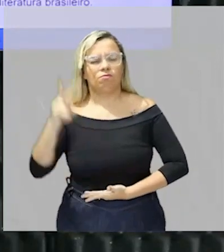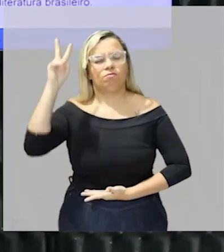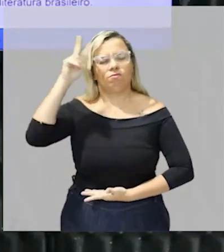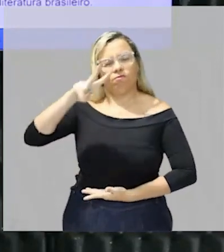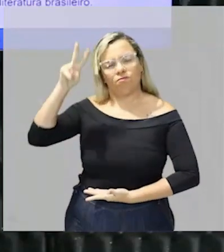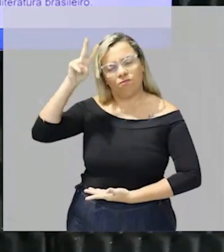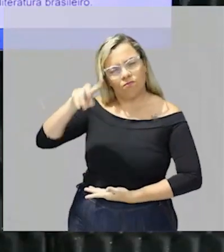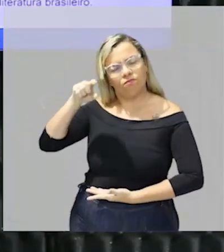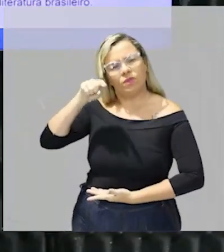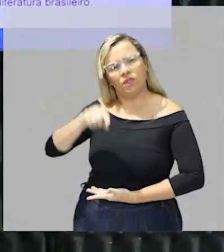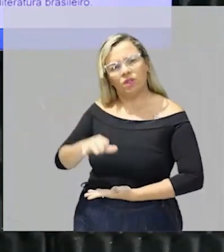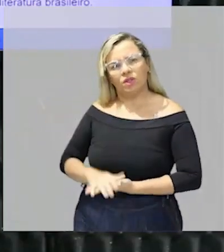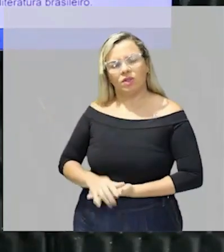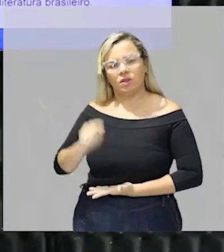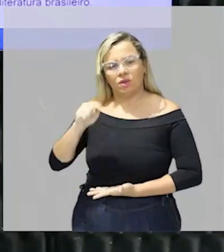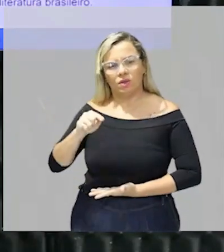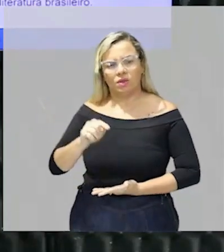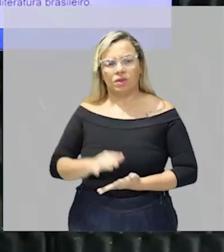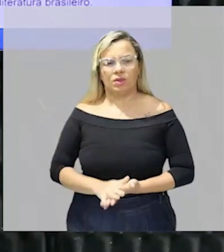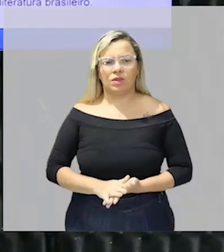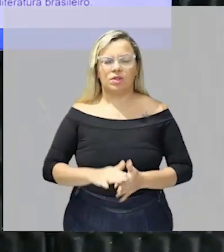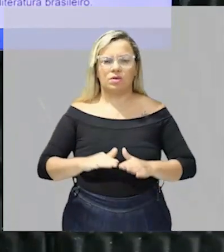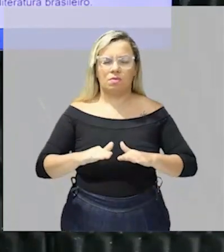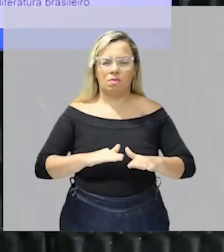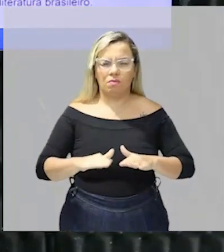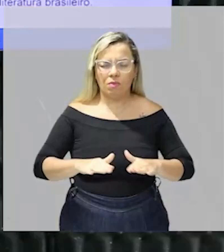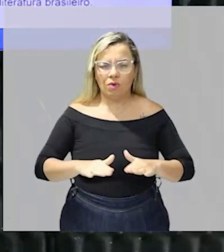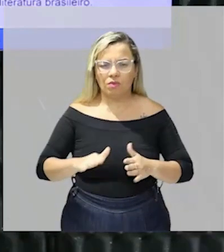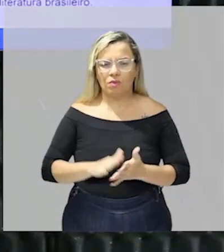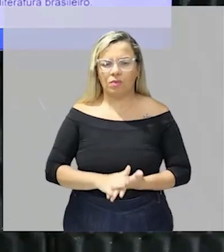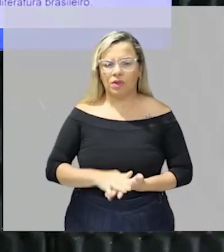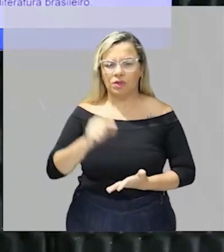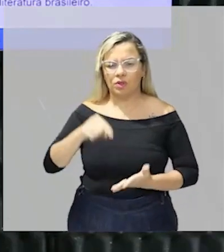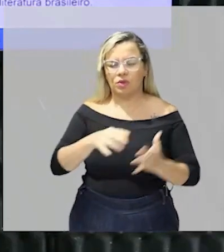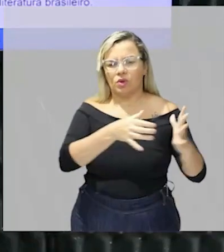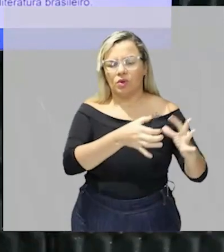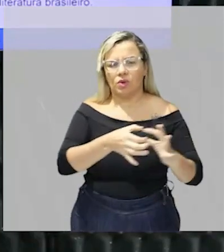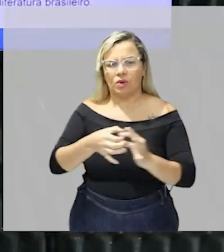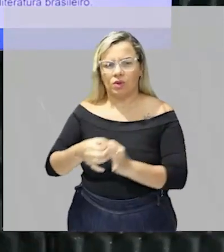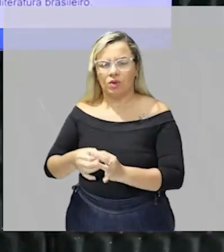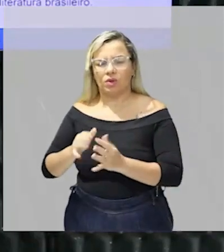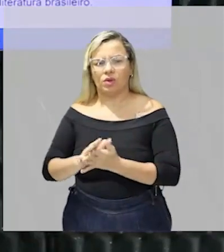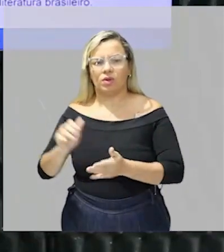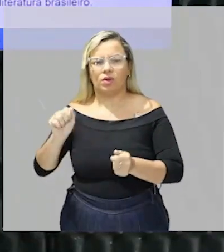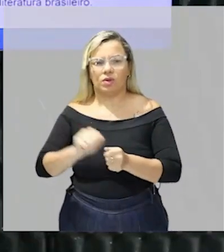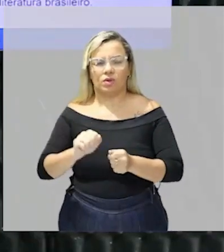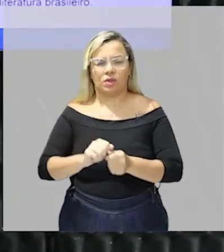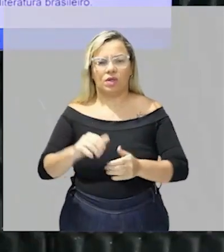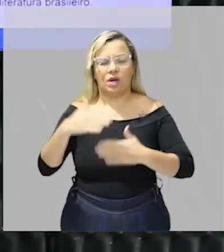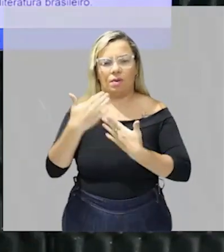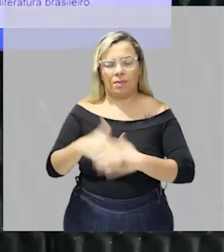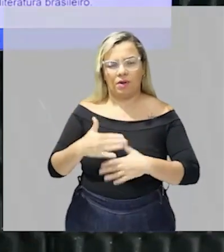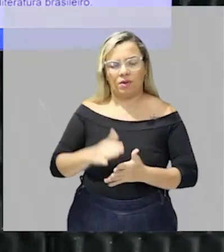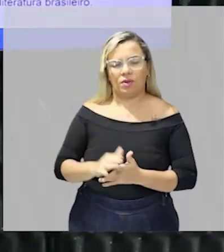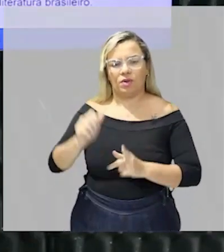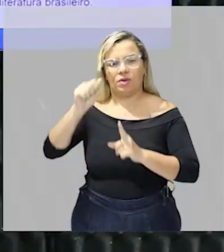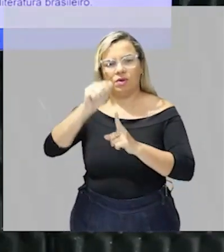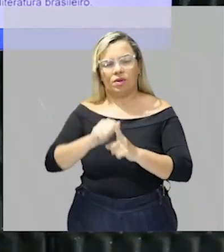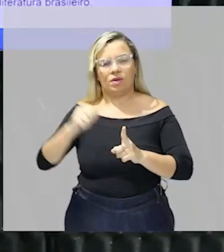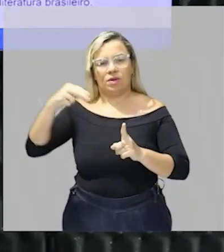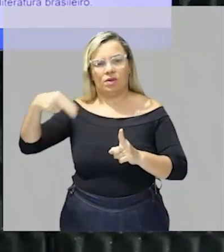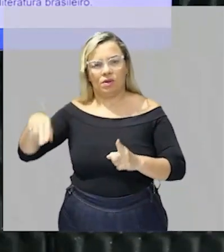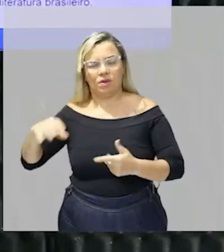vocês de não deixarem de fazer esse movimento. Quando você for fazer a sua prova em novembro agora, do